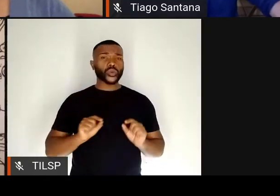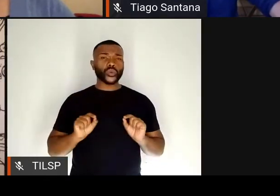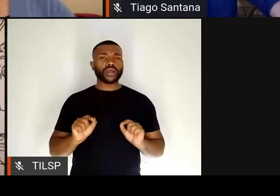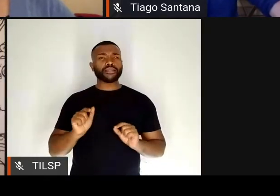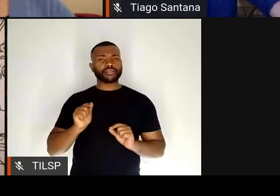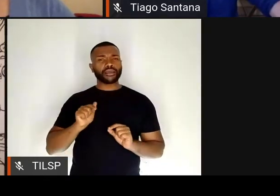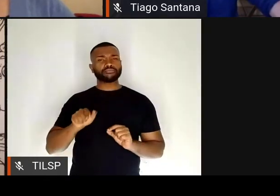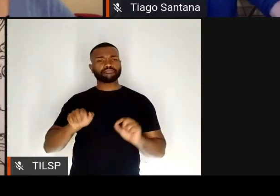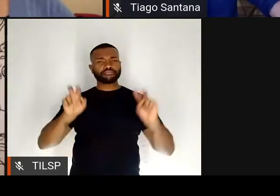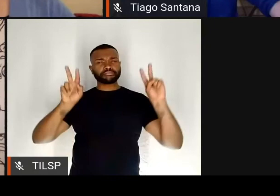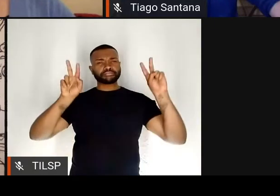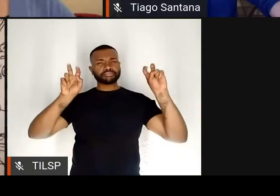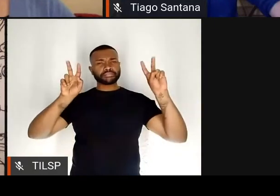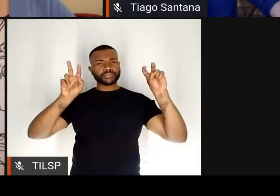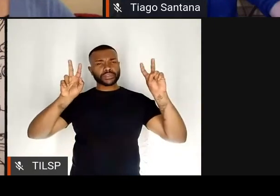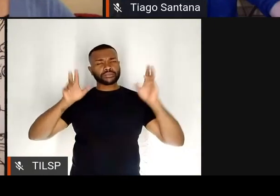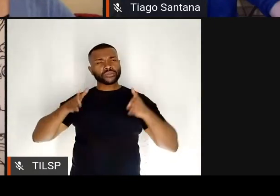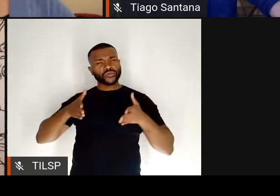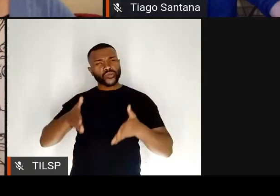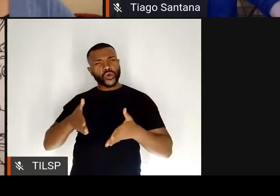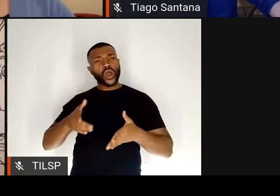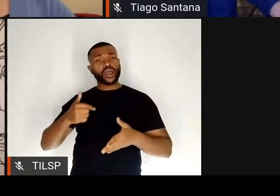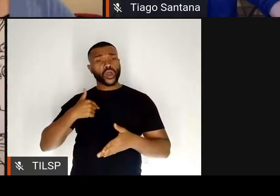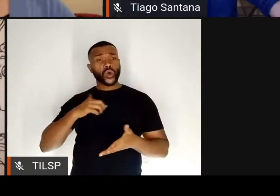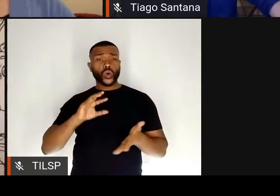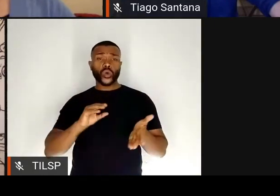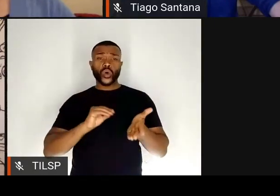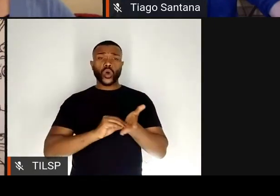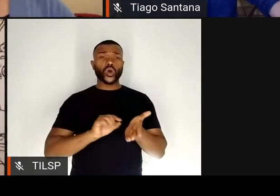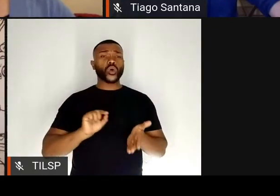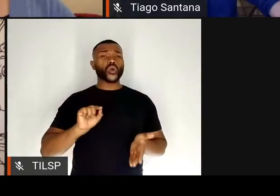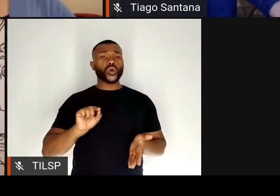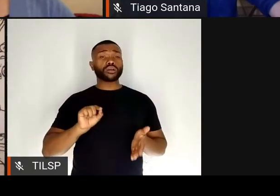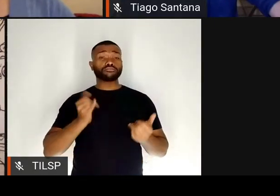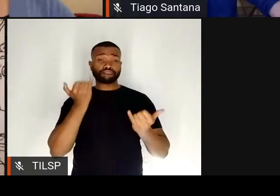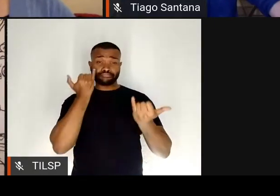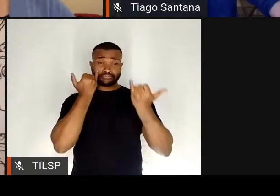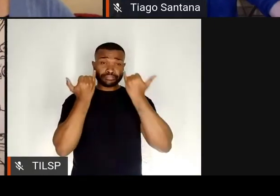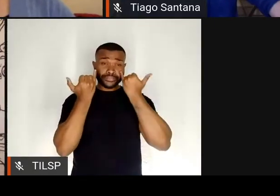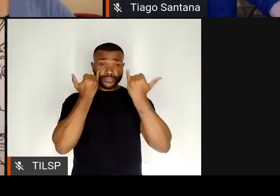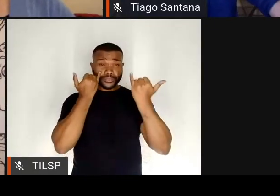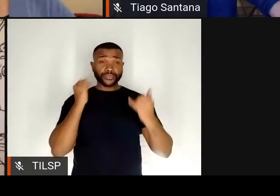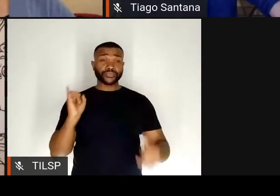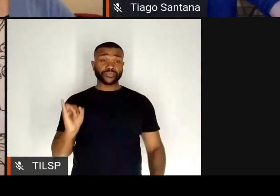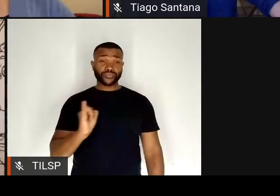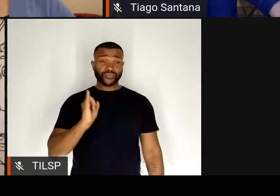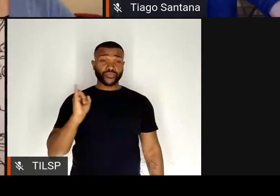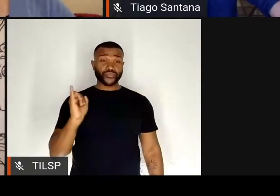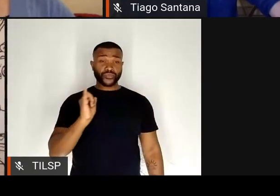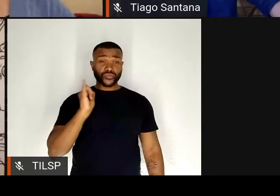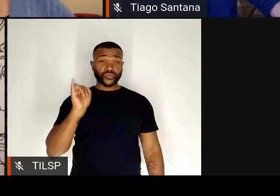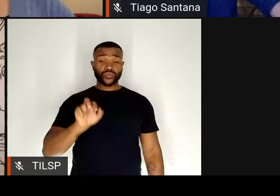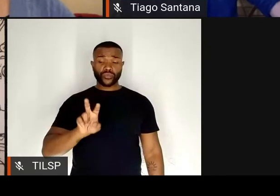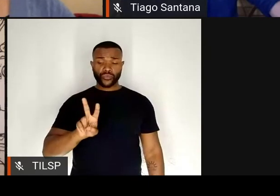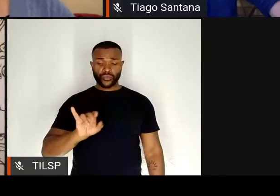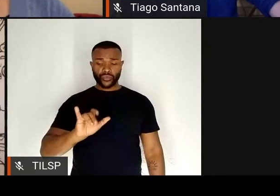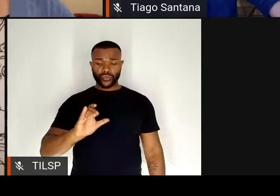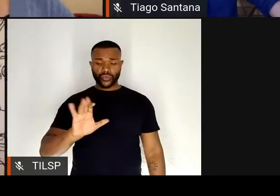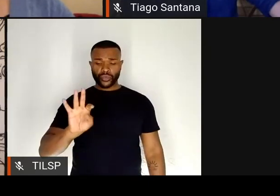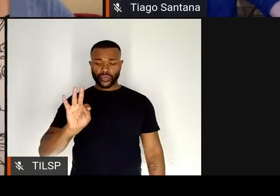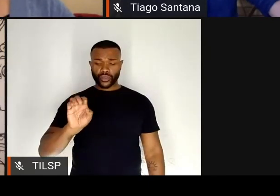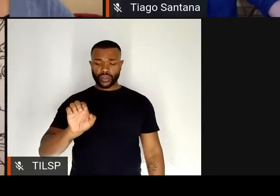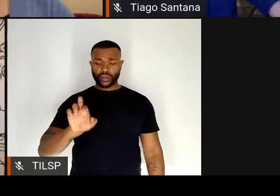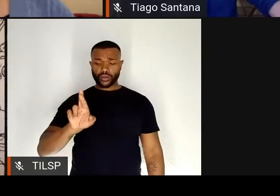questões colocadas, e eu acrescentaria uma questão, que é um dado também importante, que o Vitor mencionou e que a Érica também